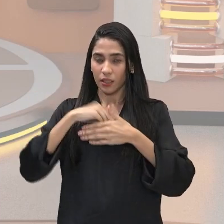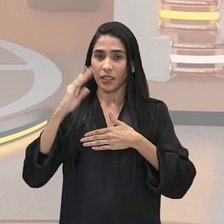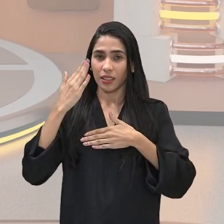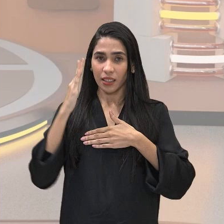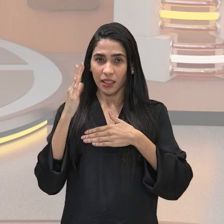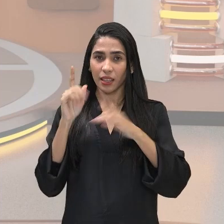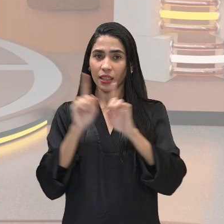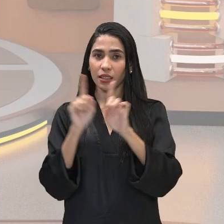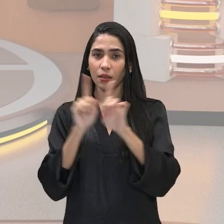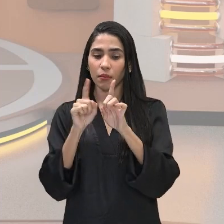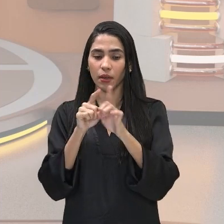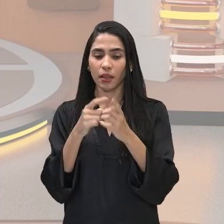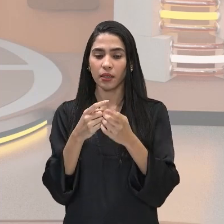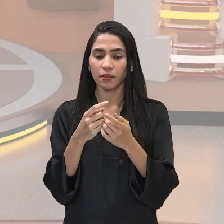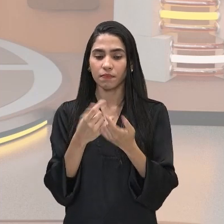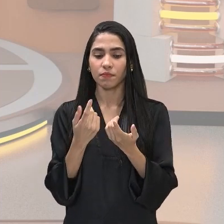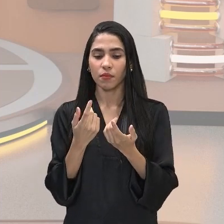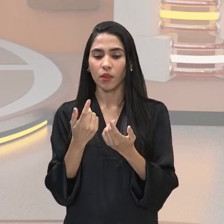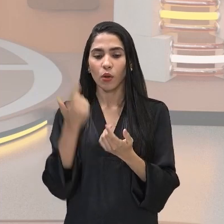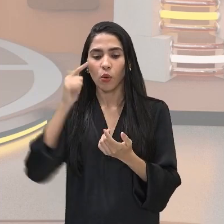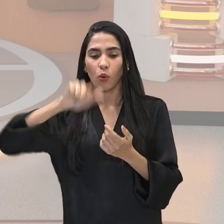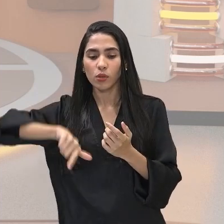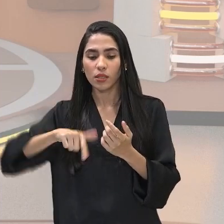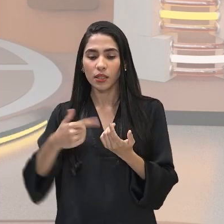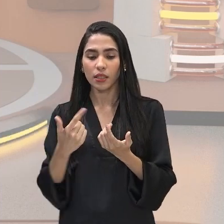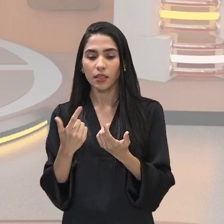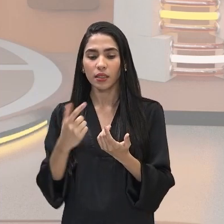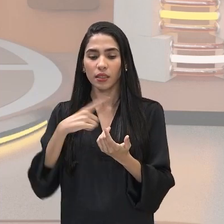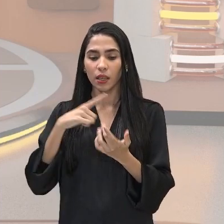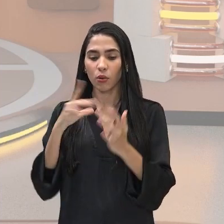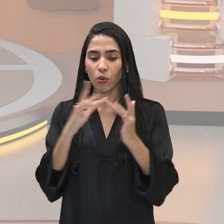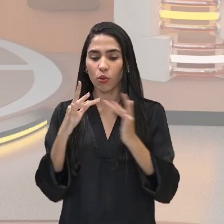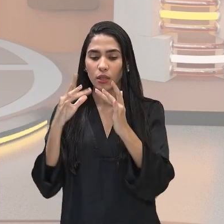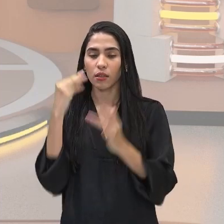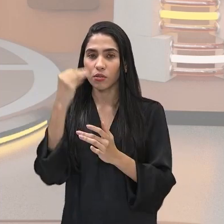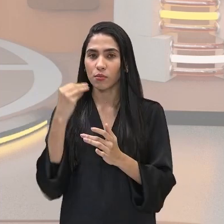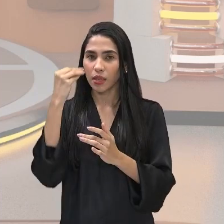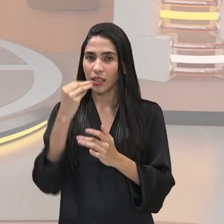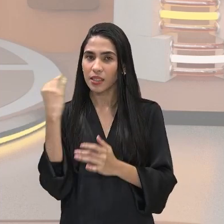novamente dentro desse processo todo aí, tá? Então,